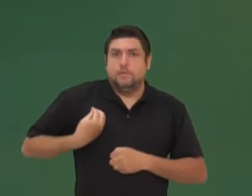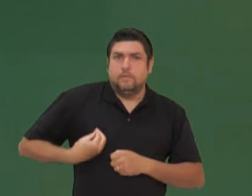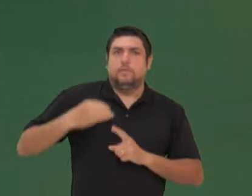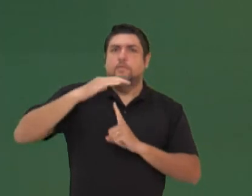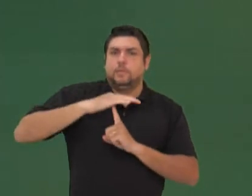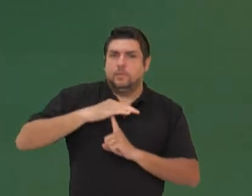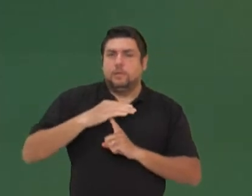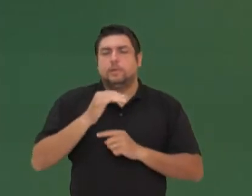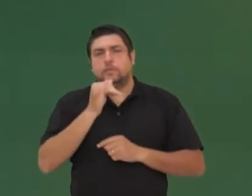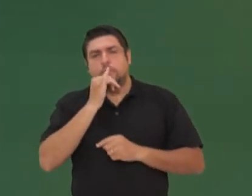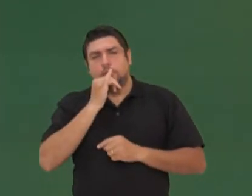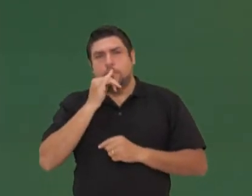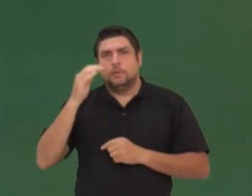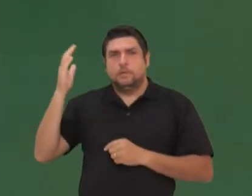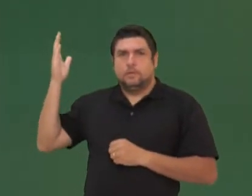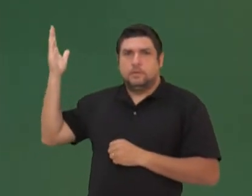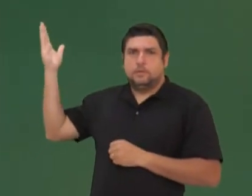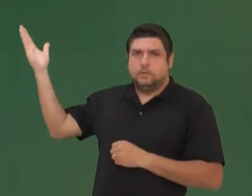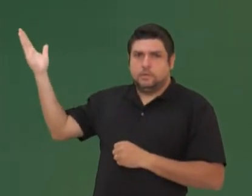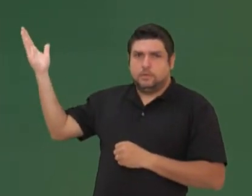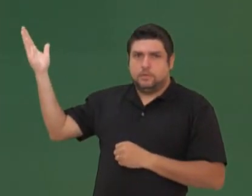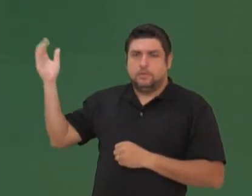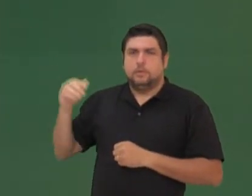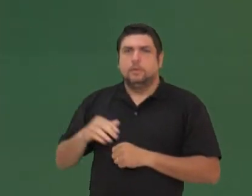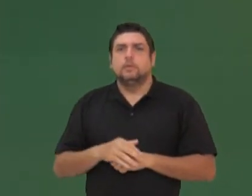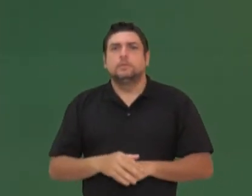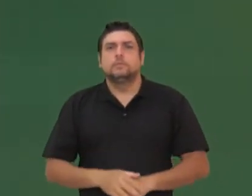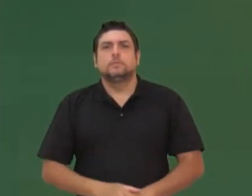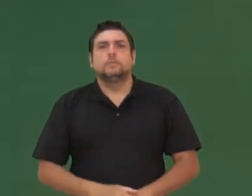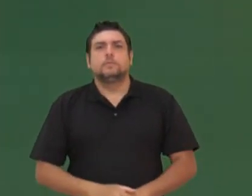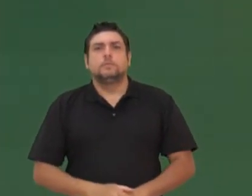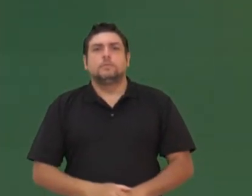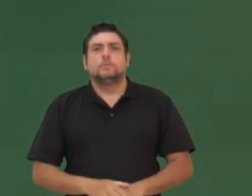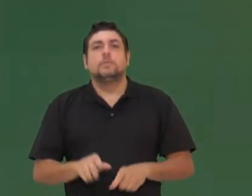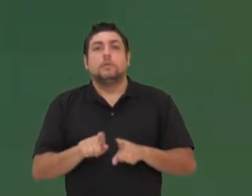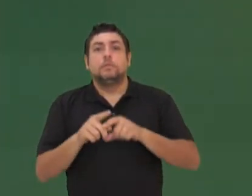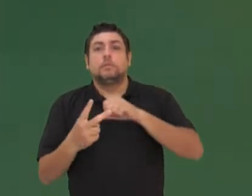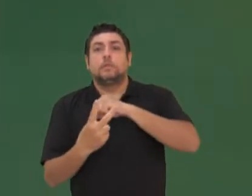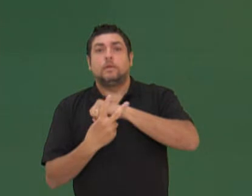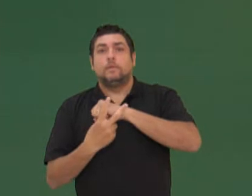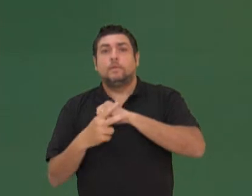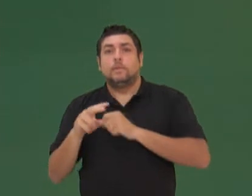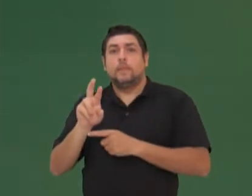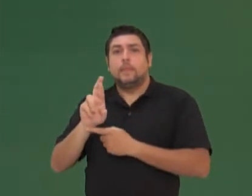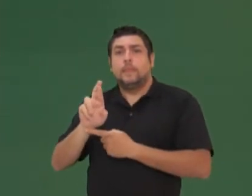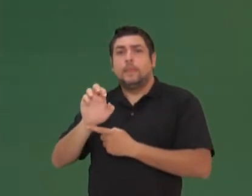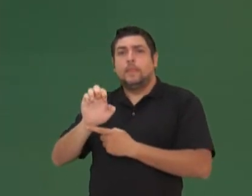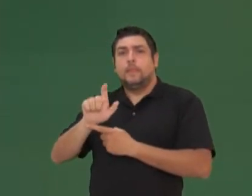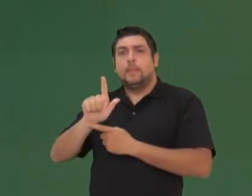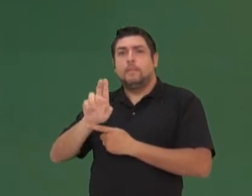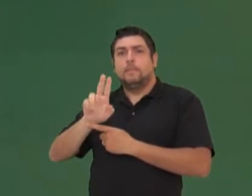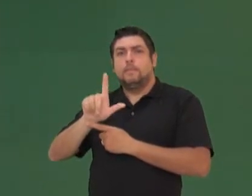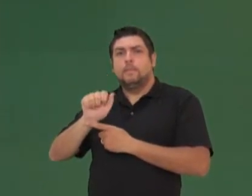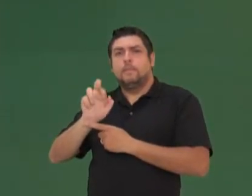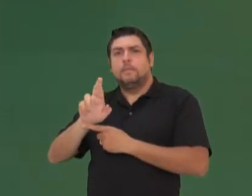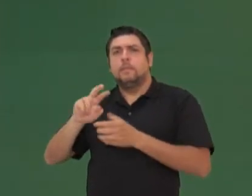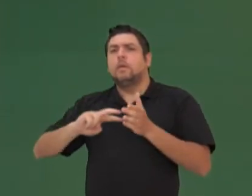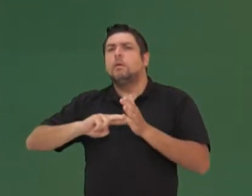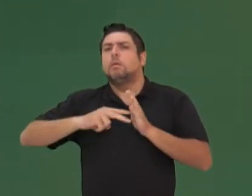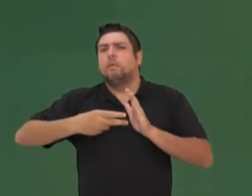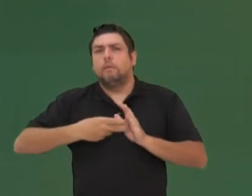são exemplos para que observemos o uso de três verbos regulares. Regulares, sim? São verbos que mantêm a estrutura,